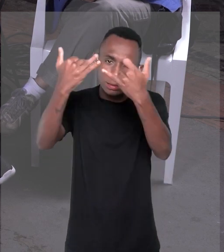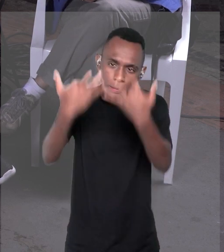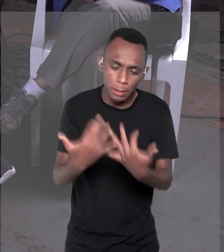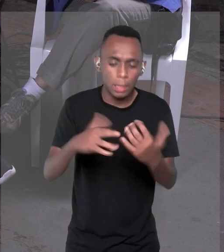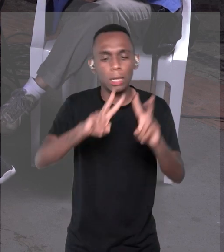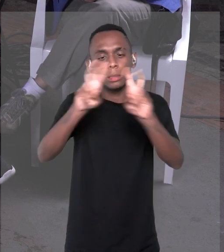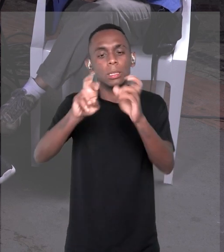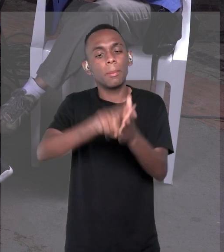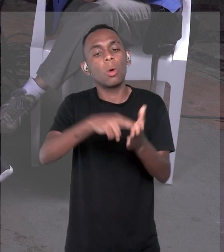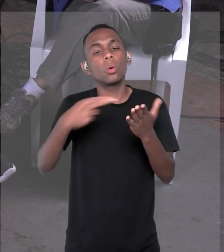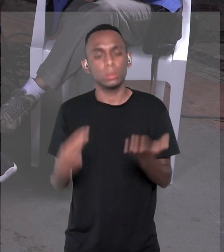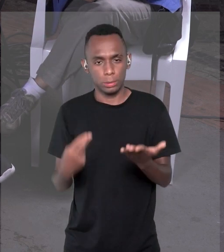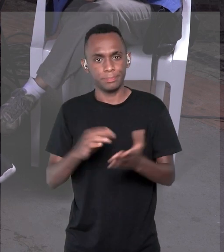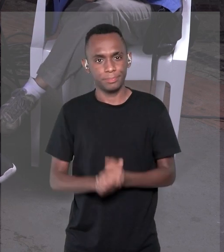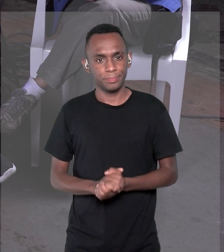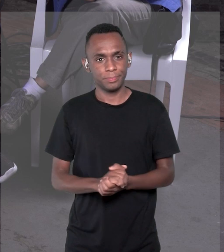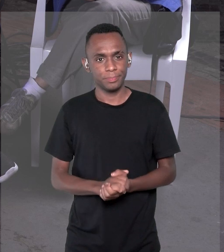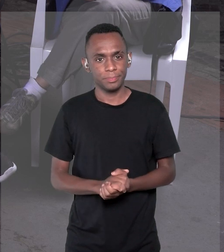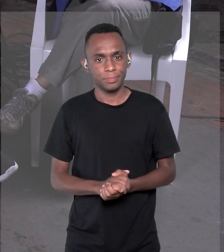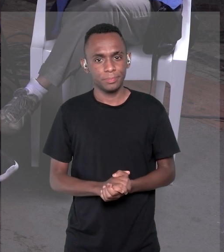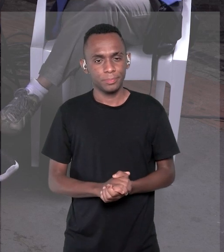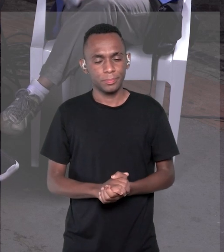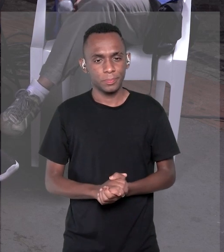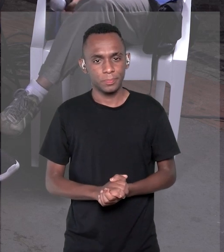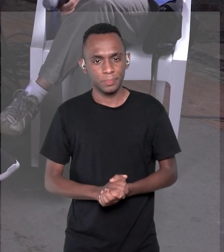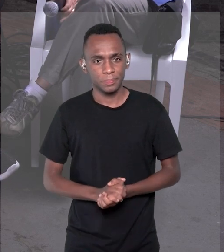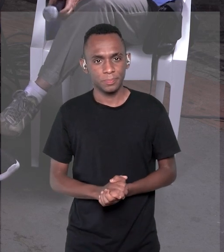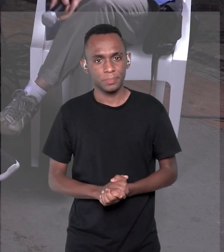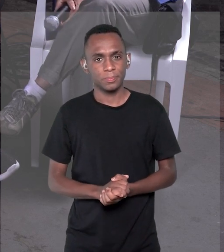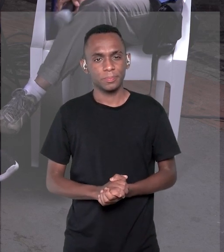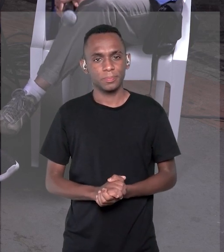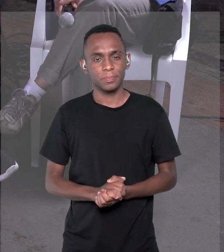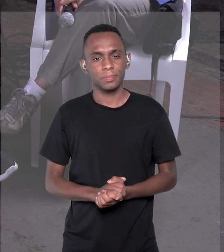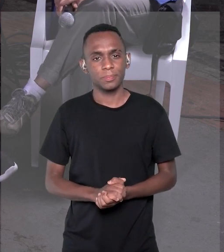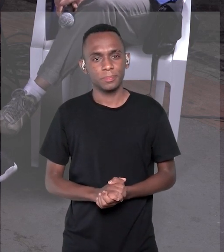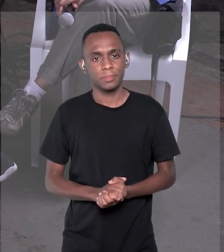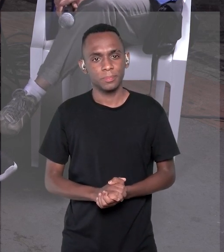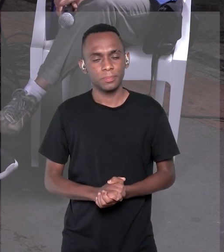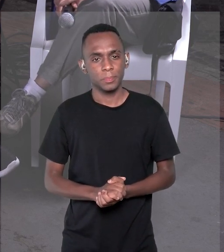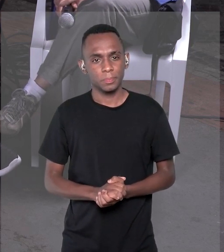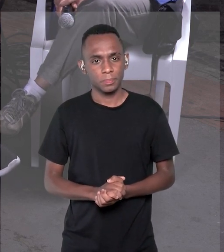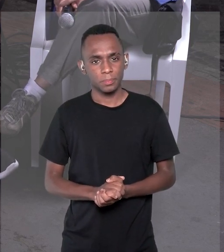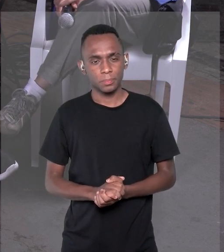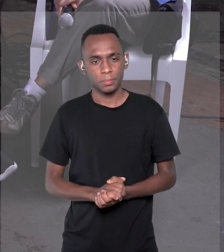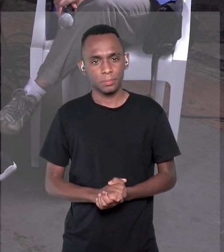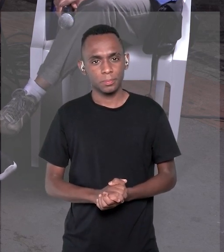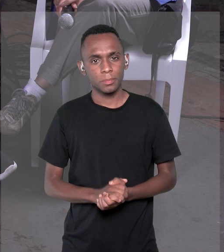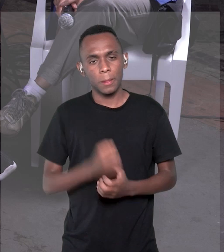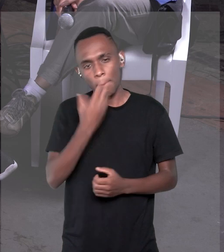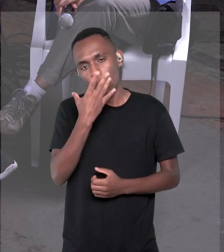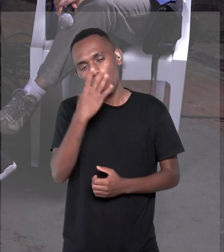A vida. Ali. Boa noite, Rosisca. Boa noite, Afonso. Muito obrigada pelo